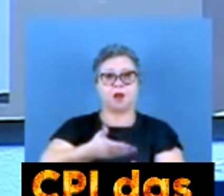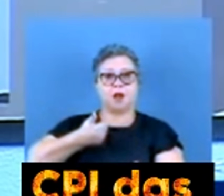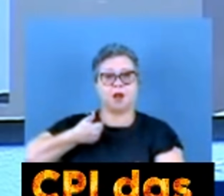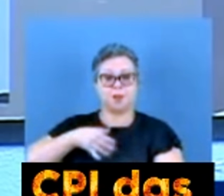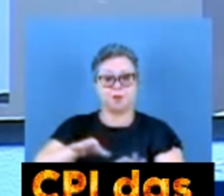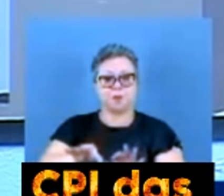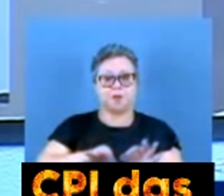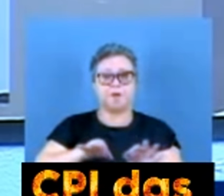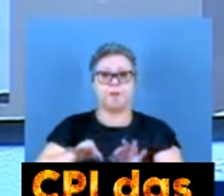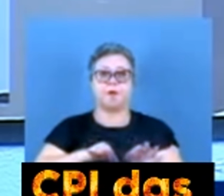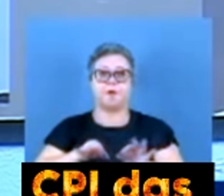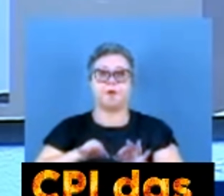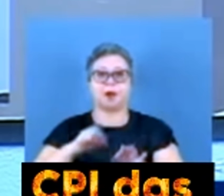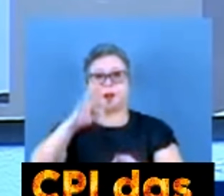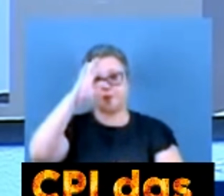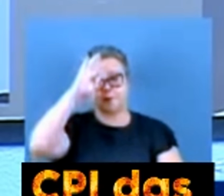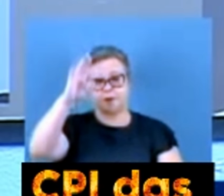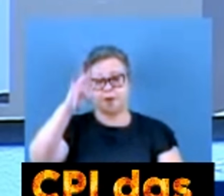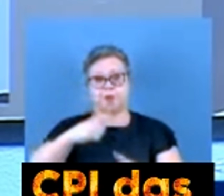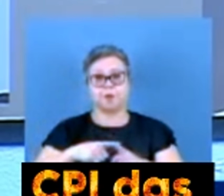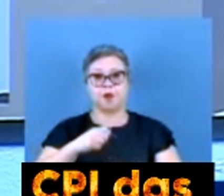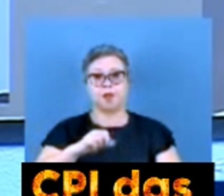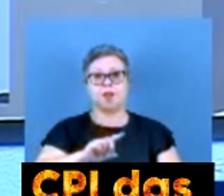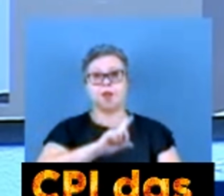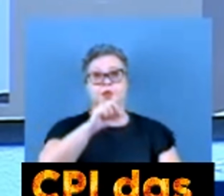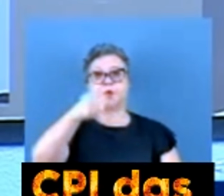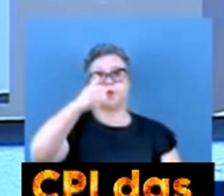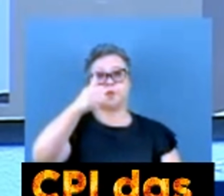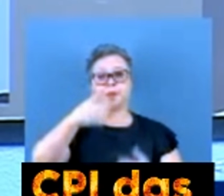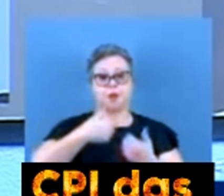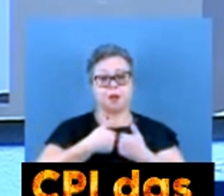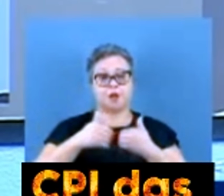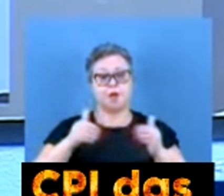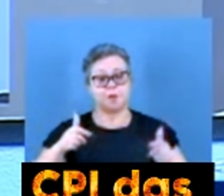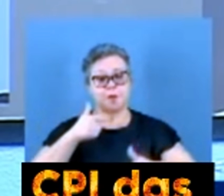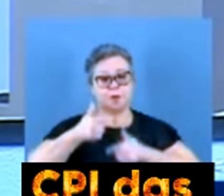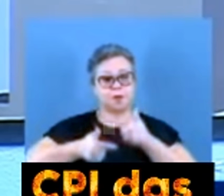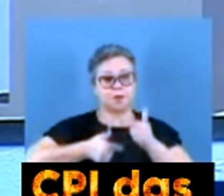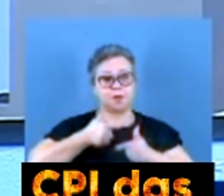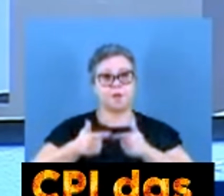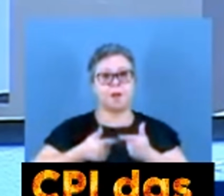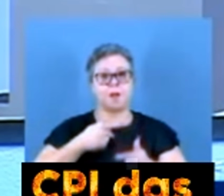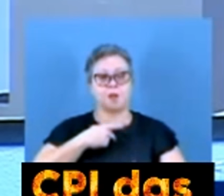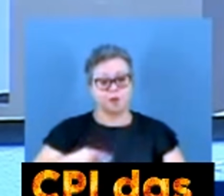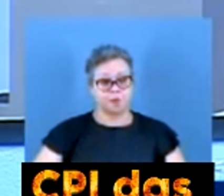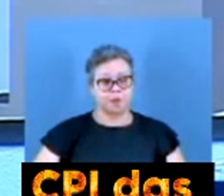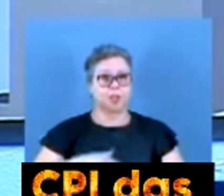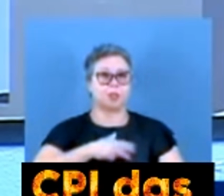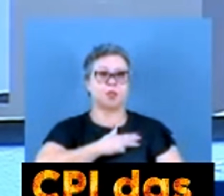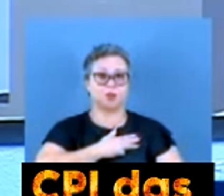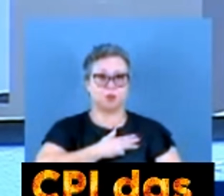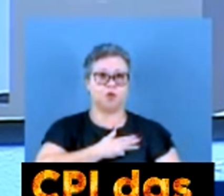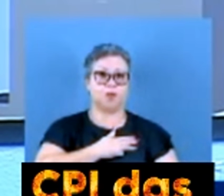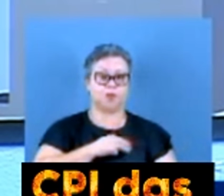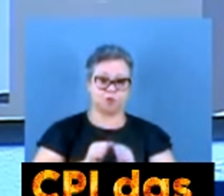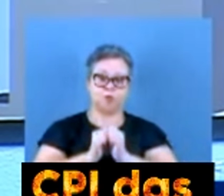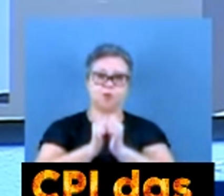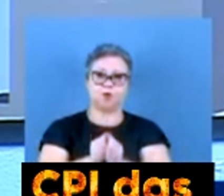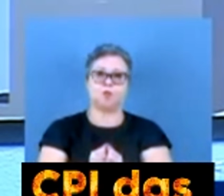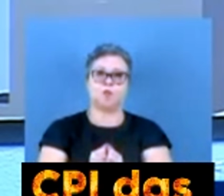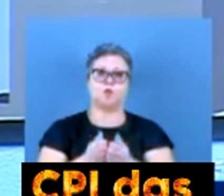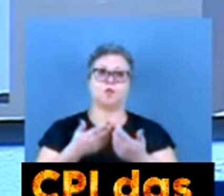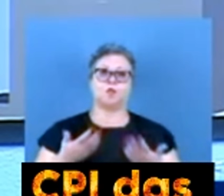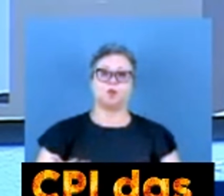preparar, sobretudo porque dia 1º é a abertura dos trabalhos e o presidente Lula, juntamente